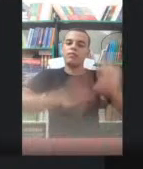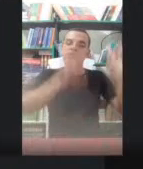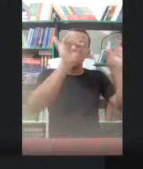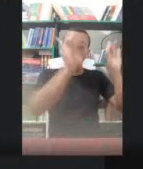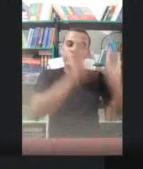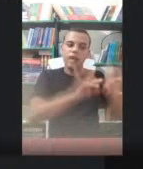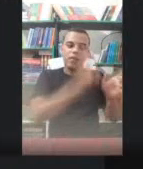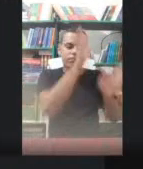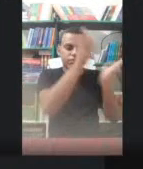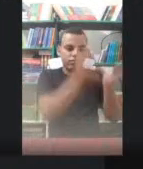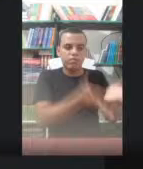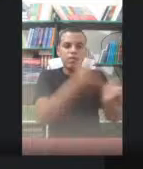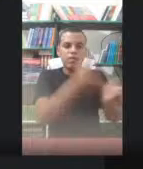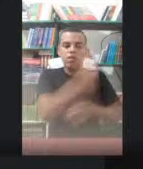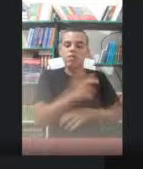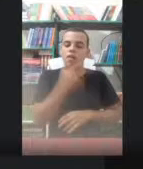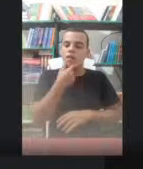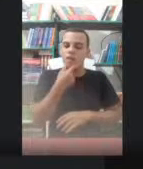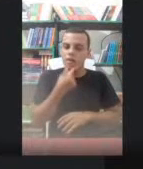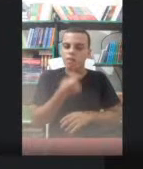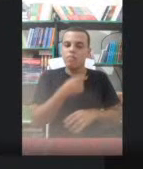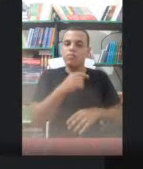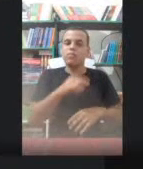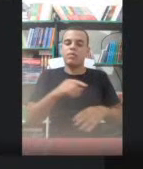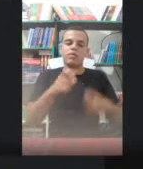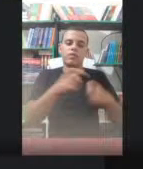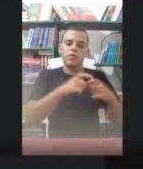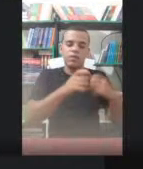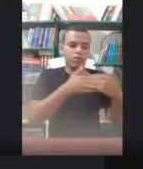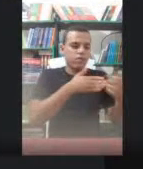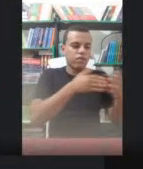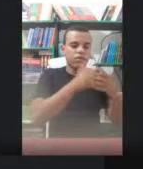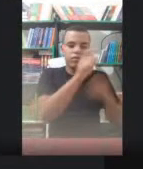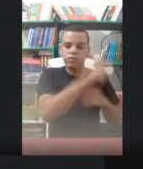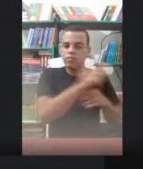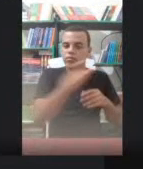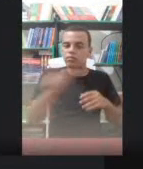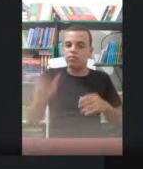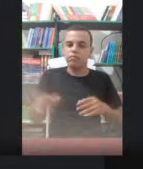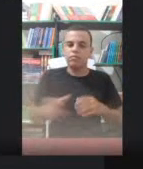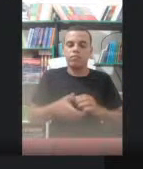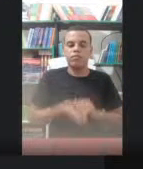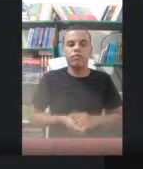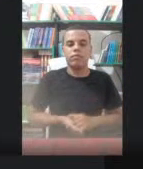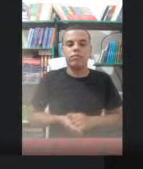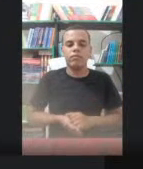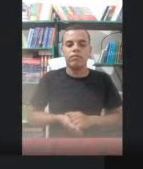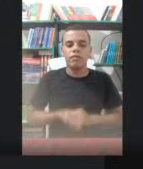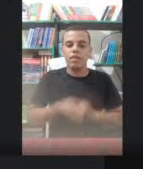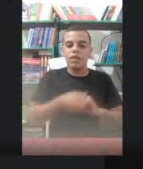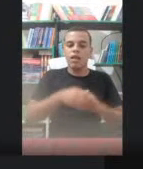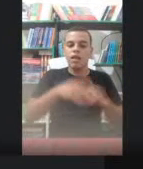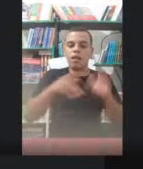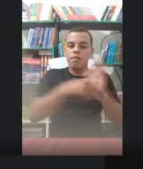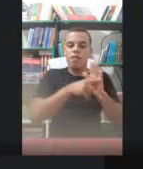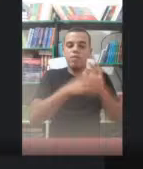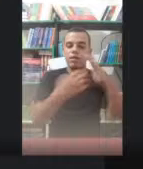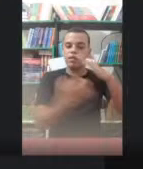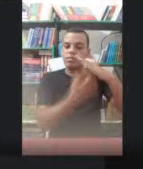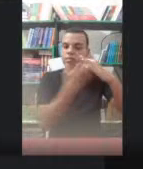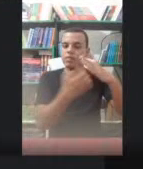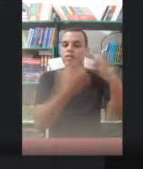da questão de gênero. A gente pode até refletir a partir disso também. As próprias empresas, nós temos muita dificuldade,